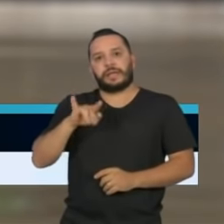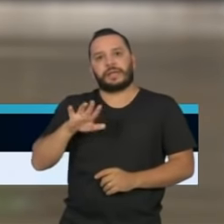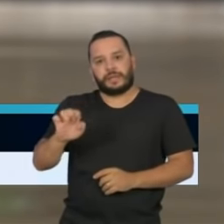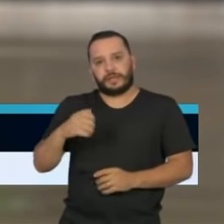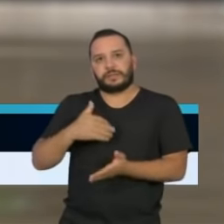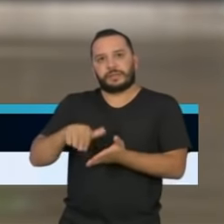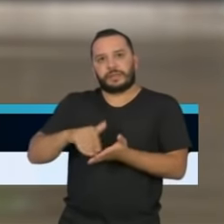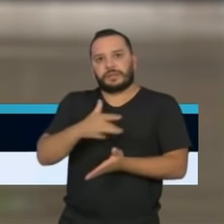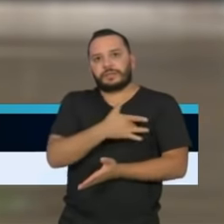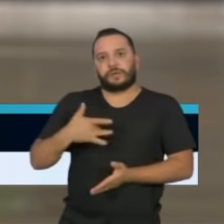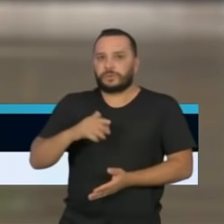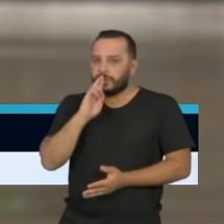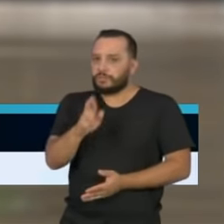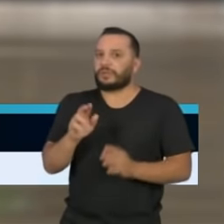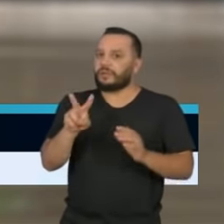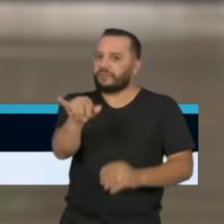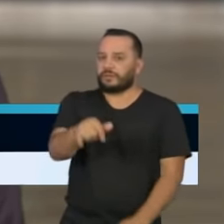possa responder.